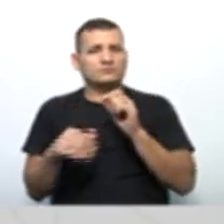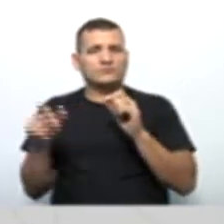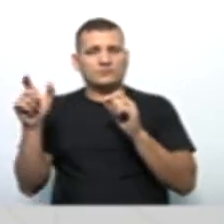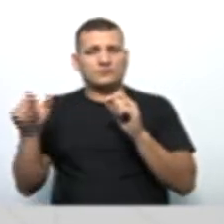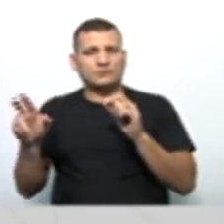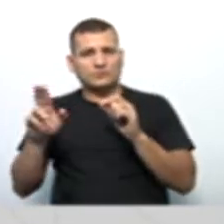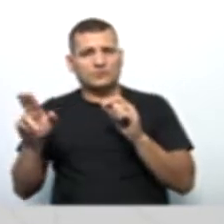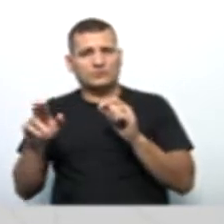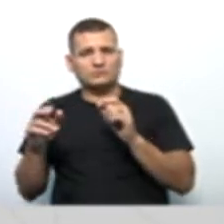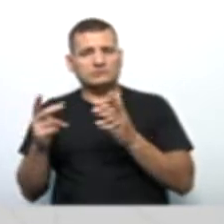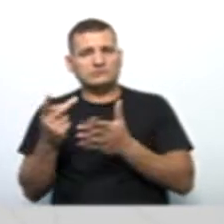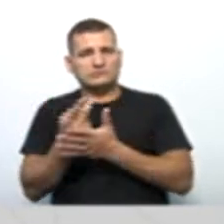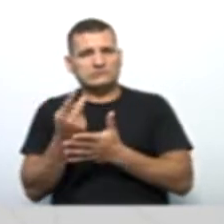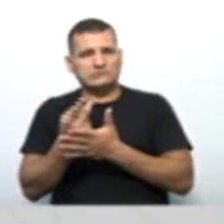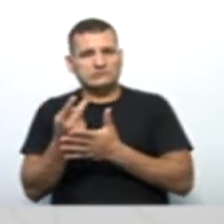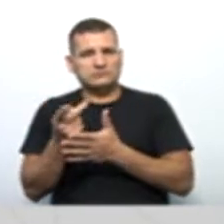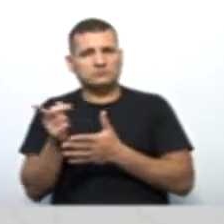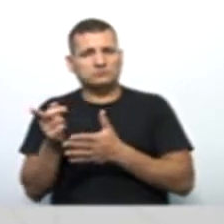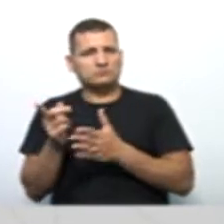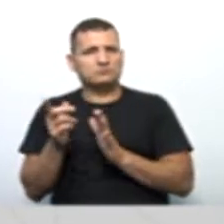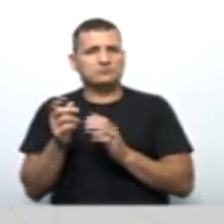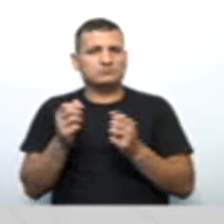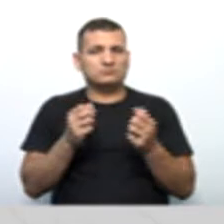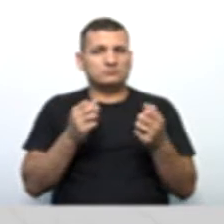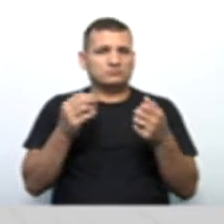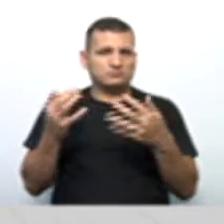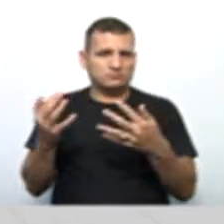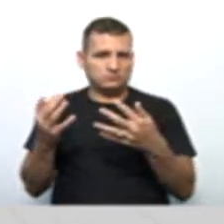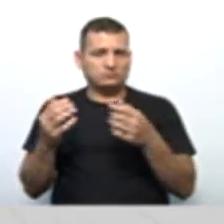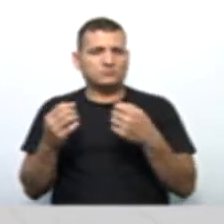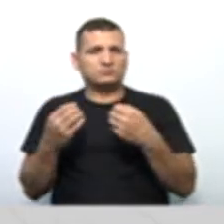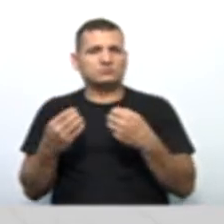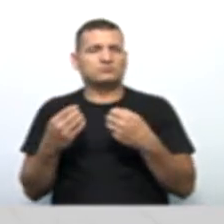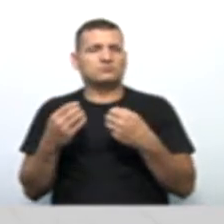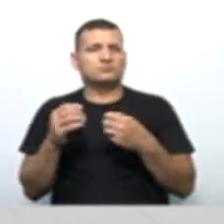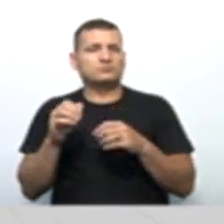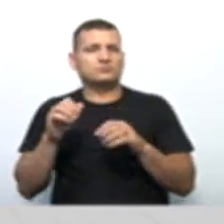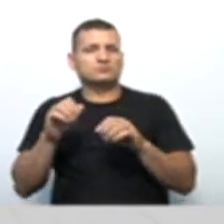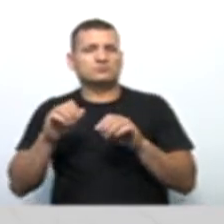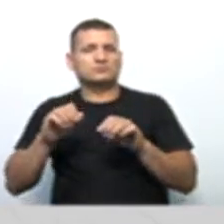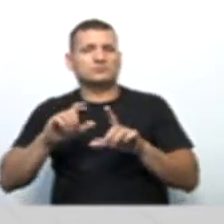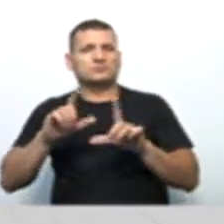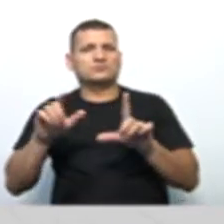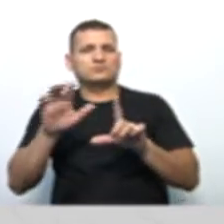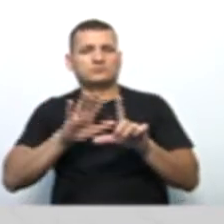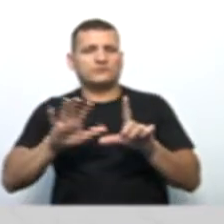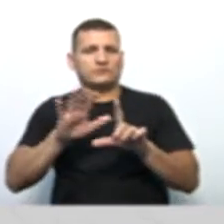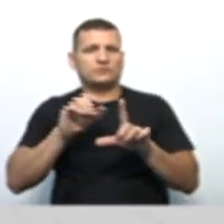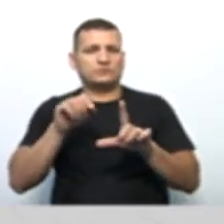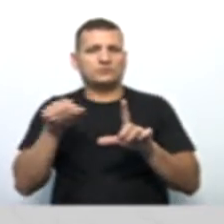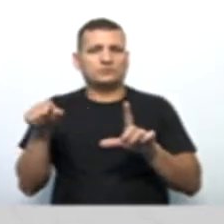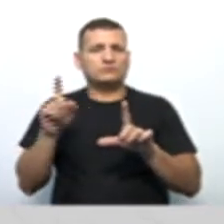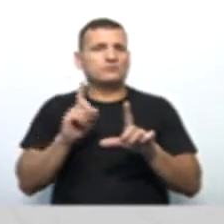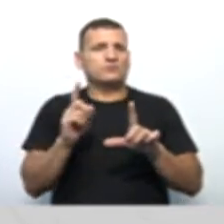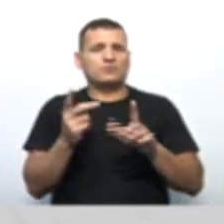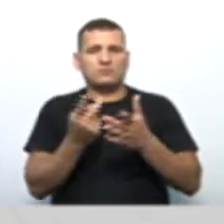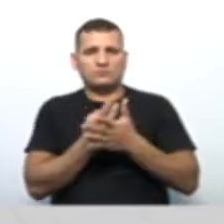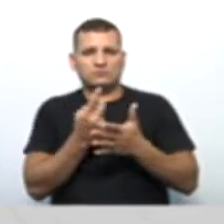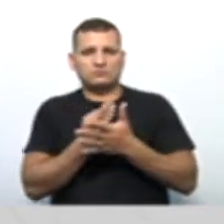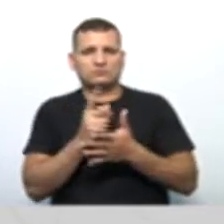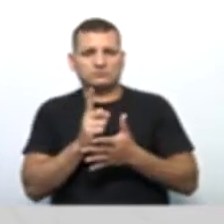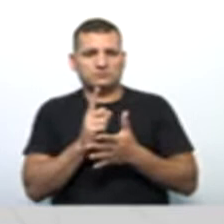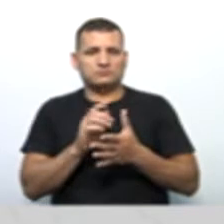previamente o motivo do erro estou melhor do que isso e tentar criar uma interface que vai permitir que o usuário não é novamente